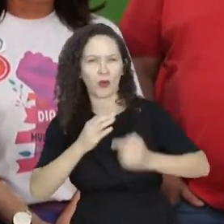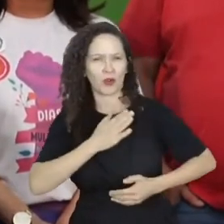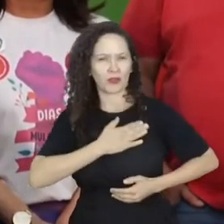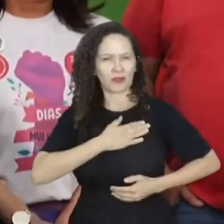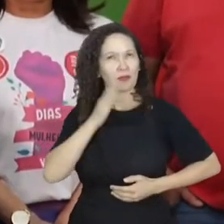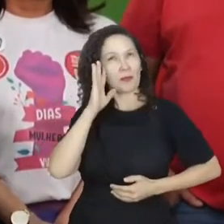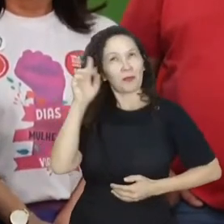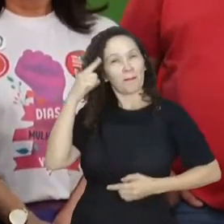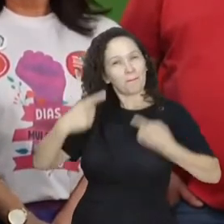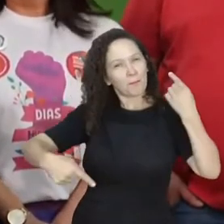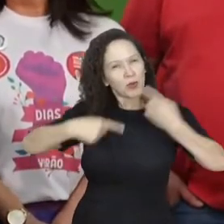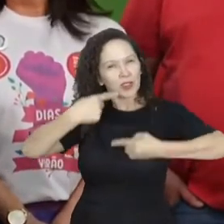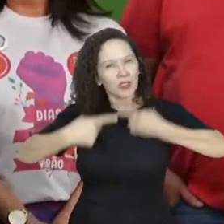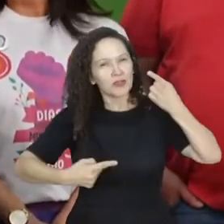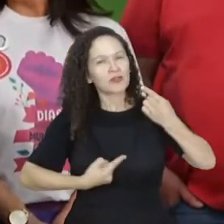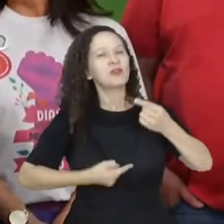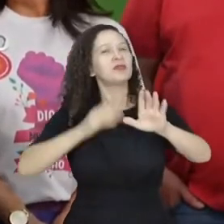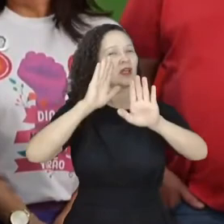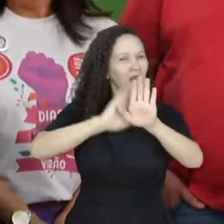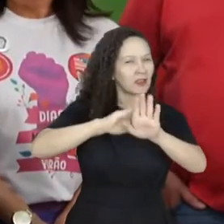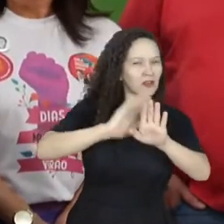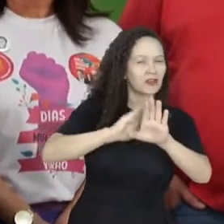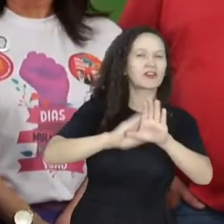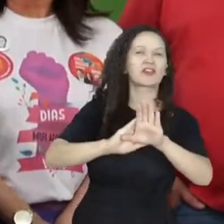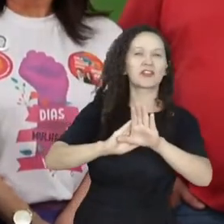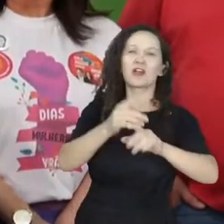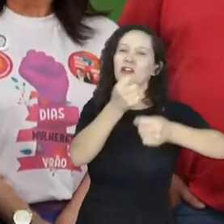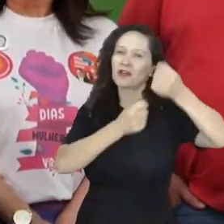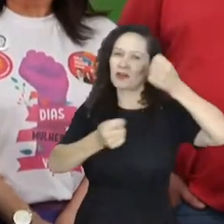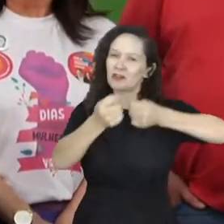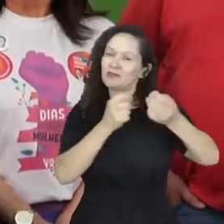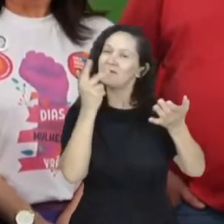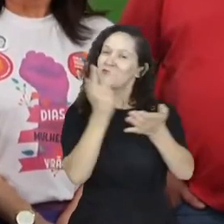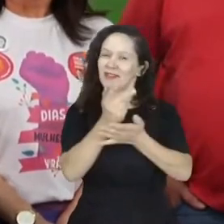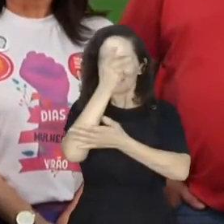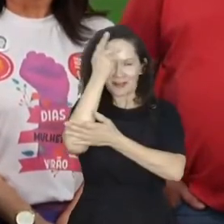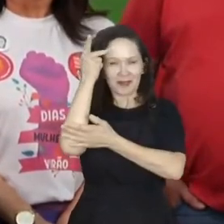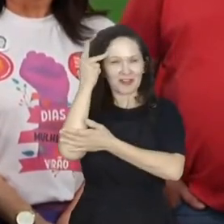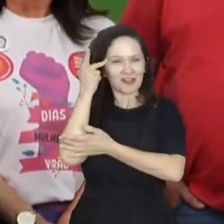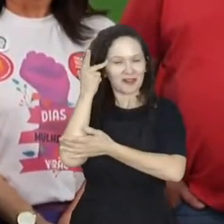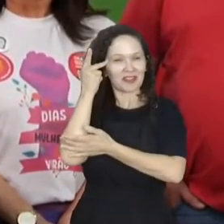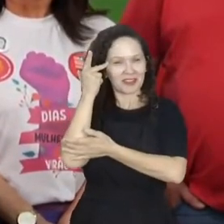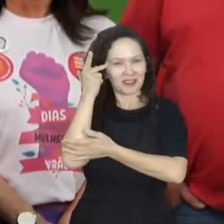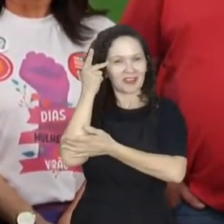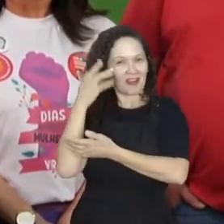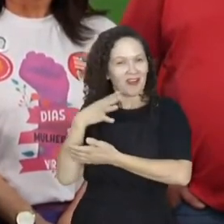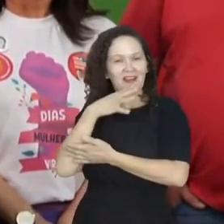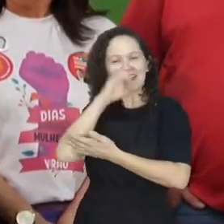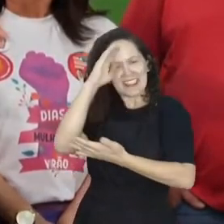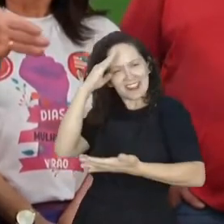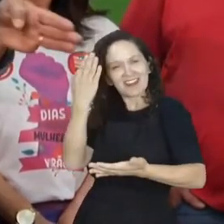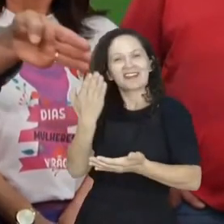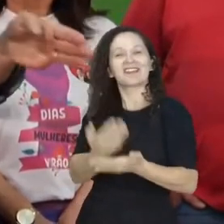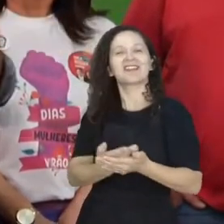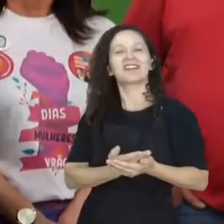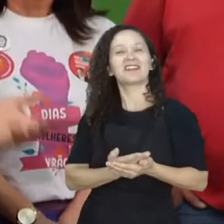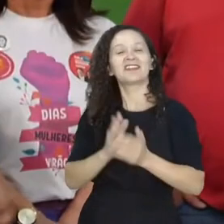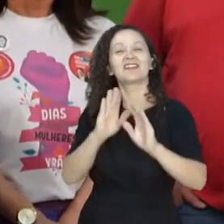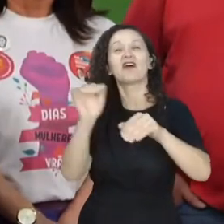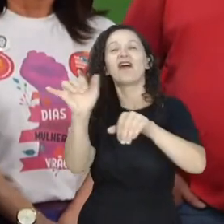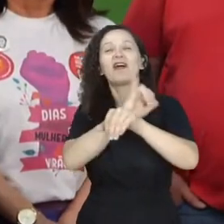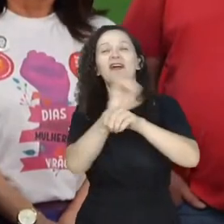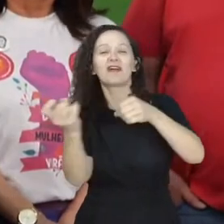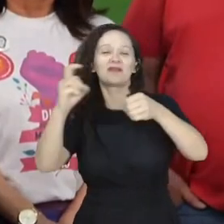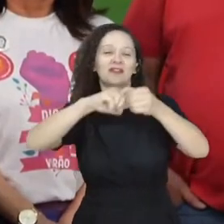pensamento político, do meu pensamento ideológico, do meu pensamento econômico, as pessoas estão achando e tendo certeza que o caminho da volta